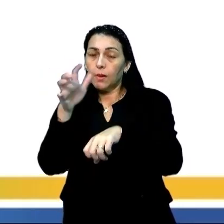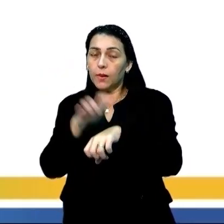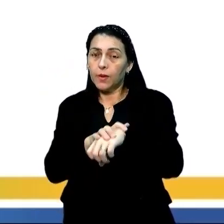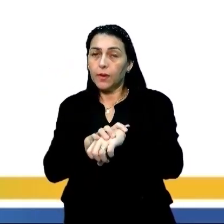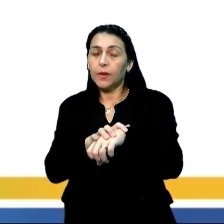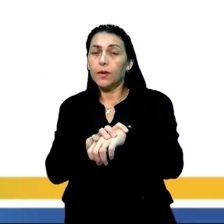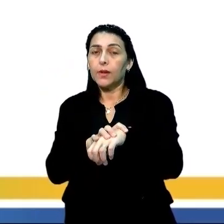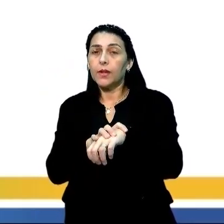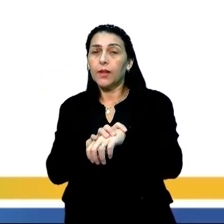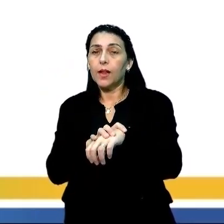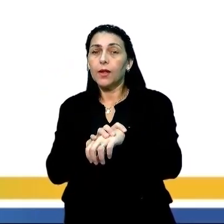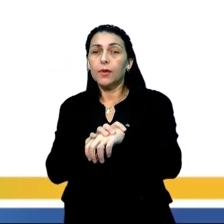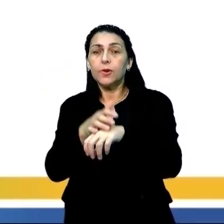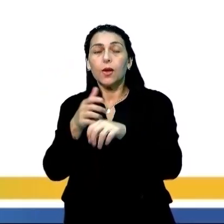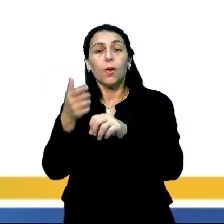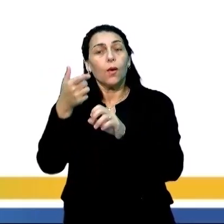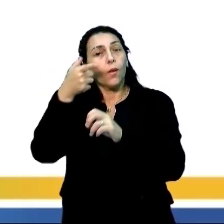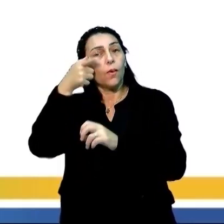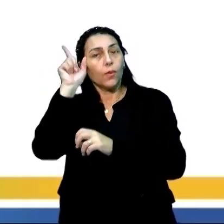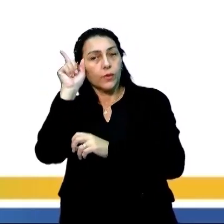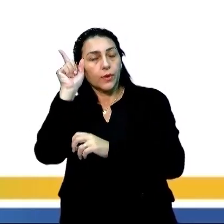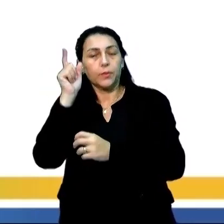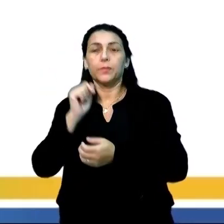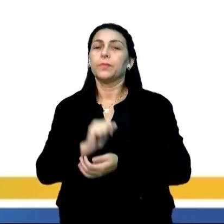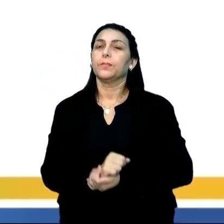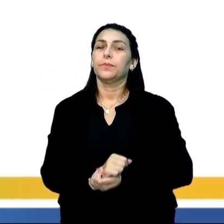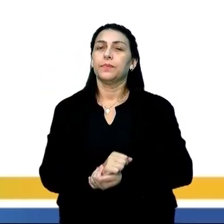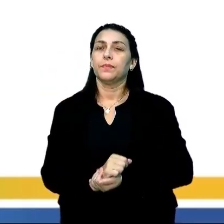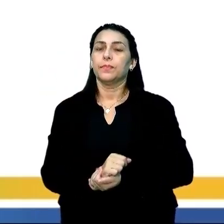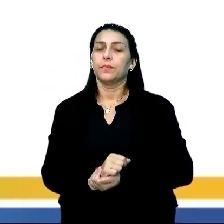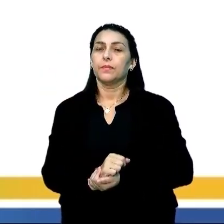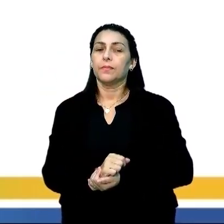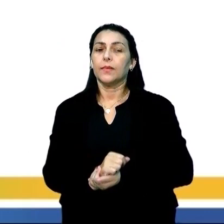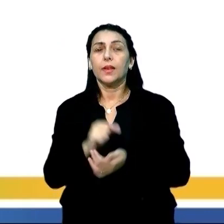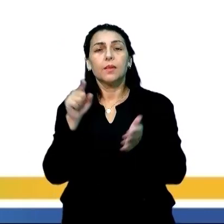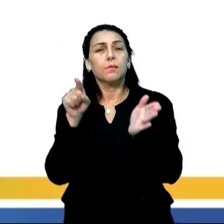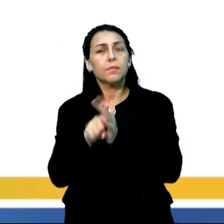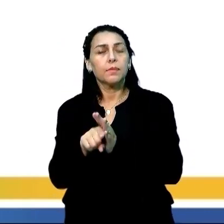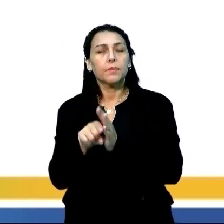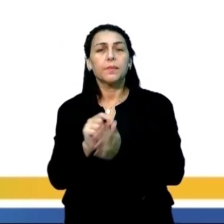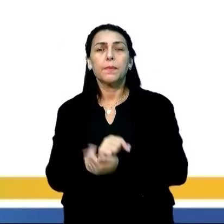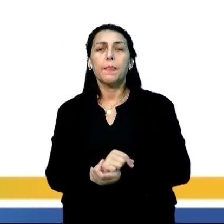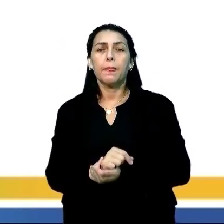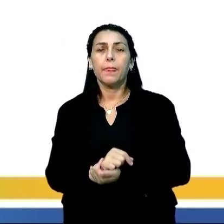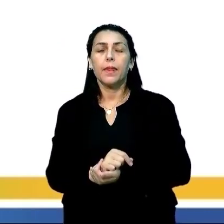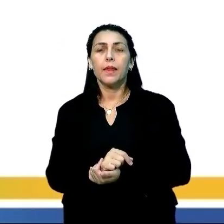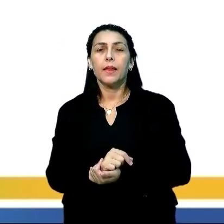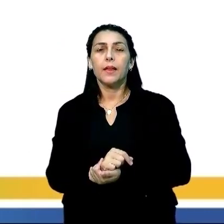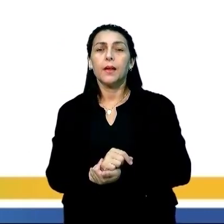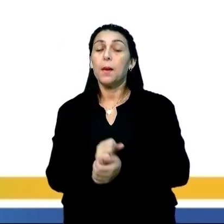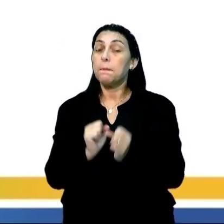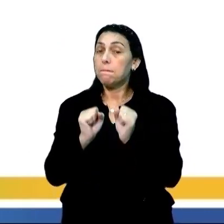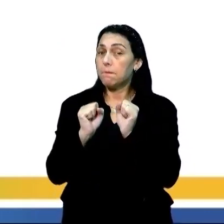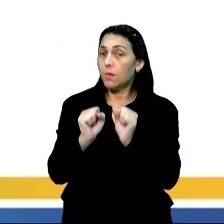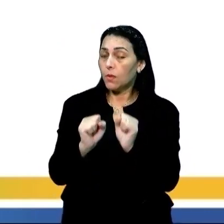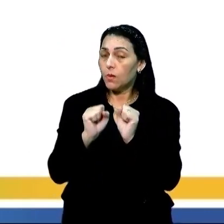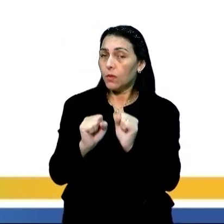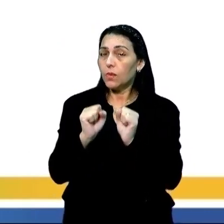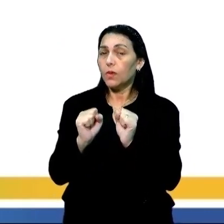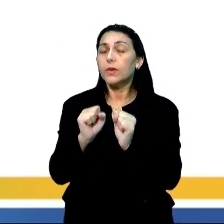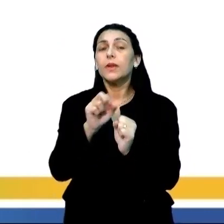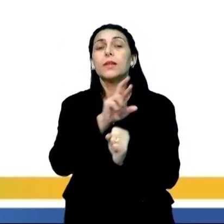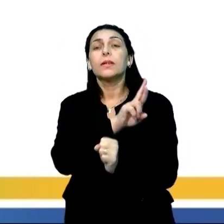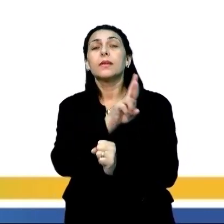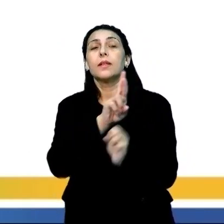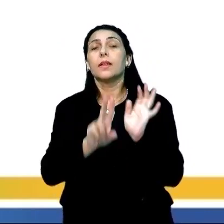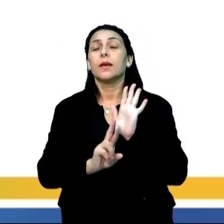anterior. Aí ele vai e diz, o comando da pergunta, as situações que podem ser